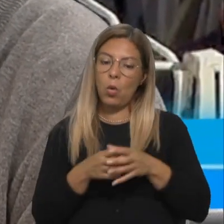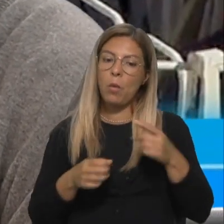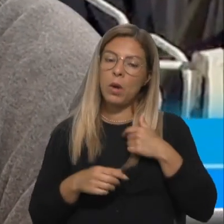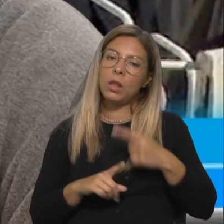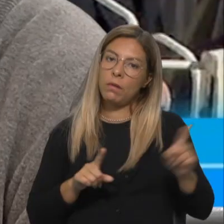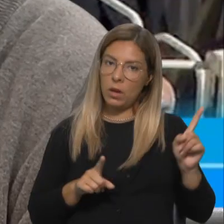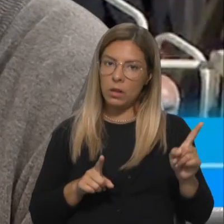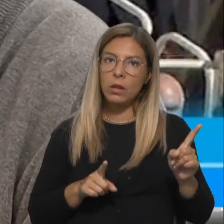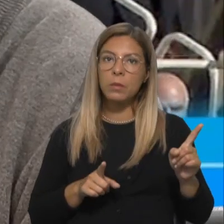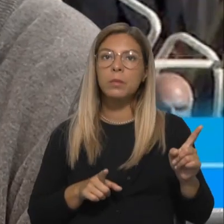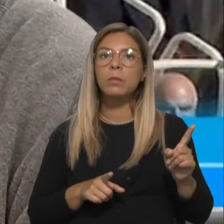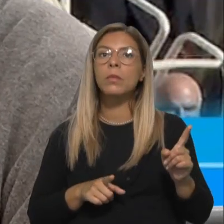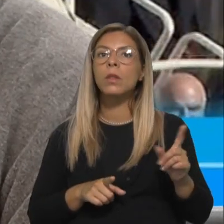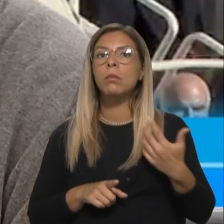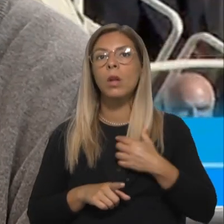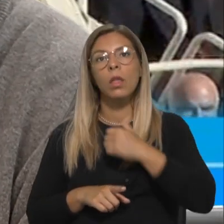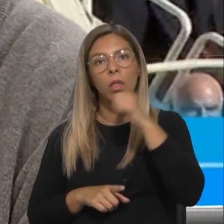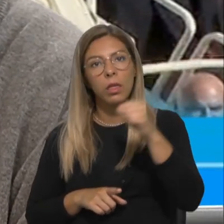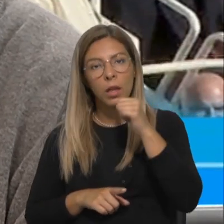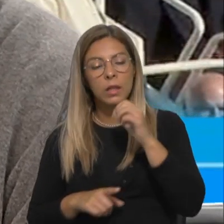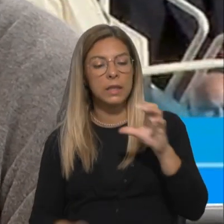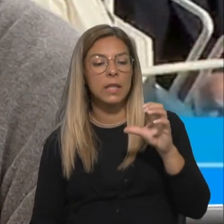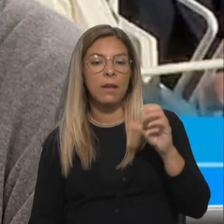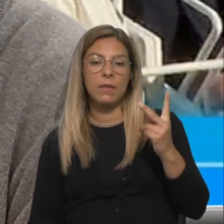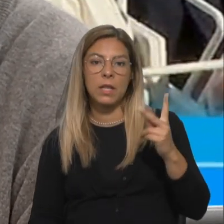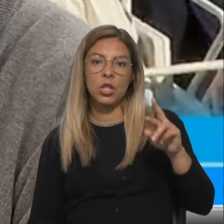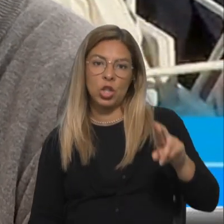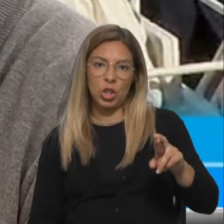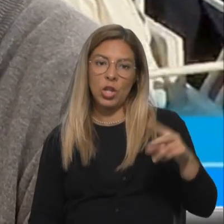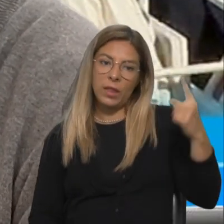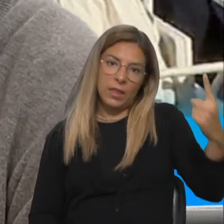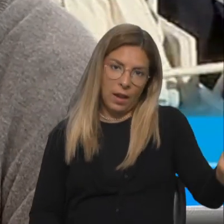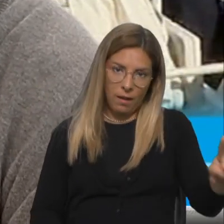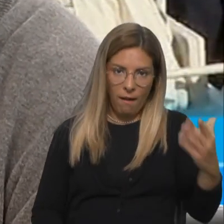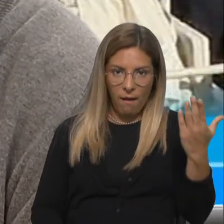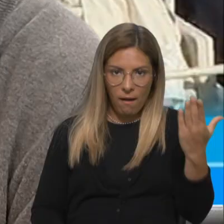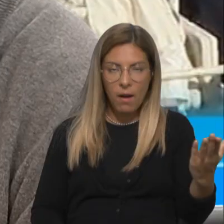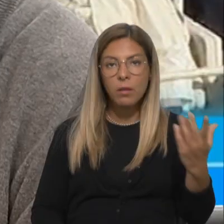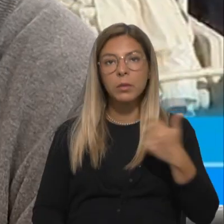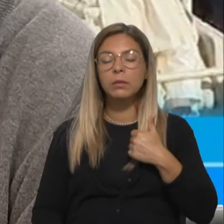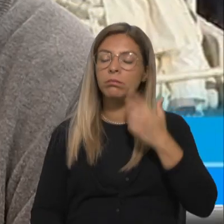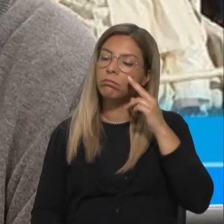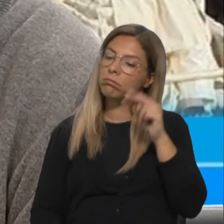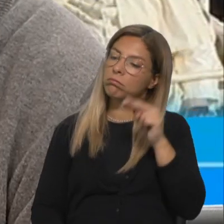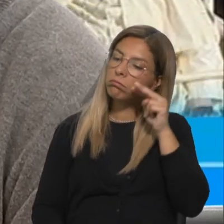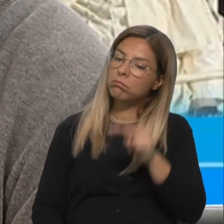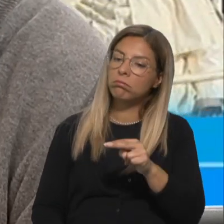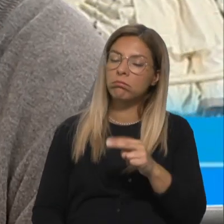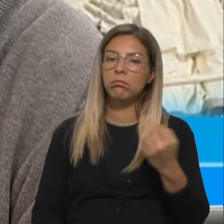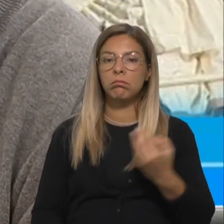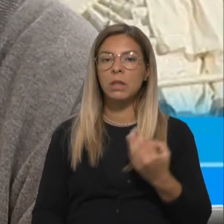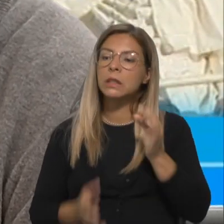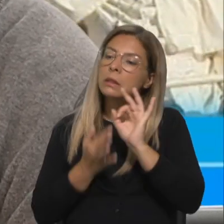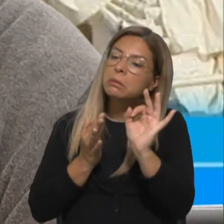já vimos aqui que a CVX também o experimenta. e que acho que é se calhar, uma grande